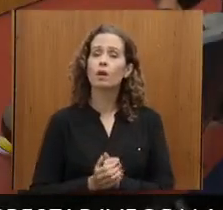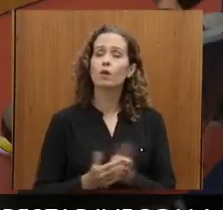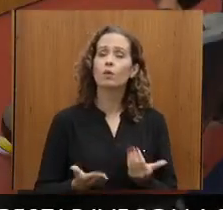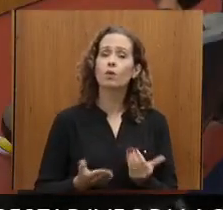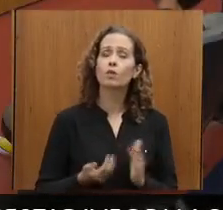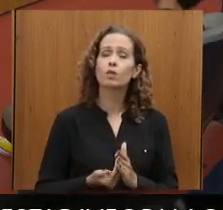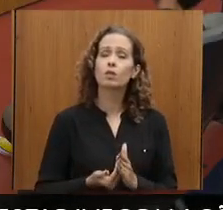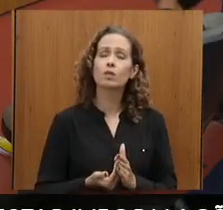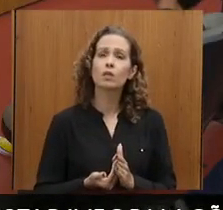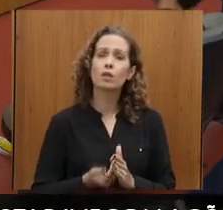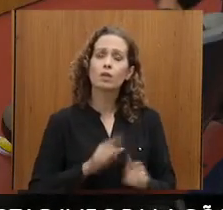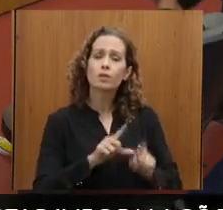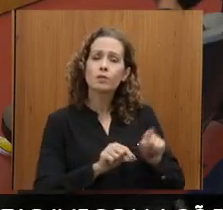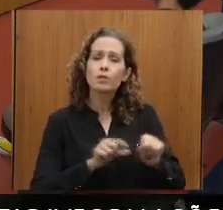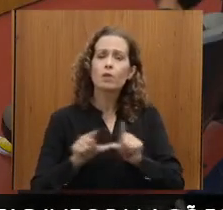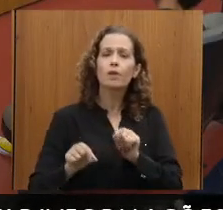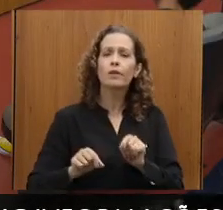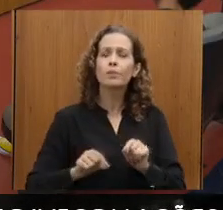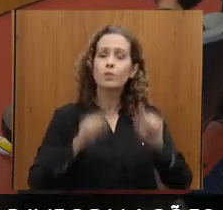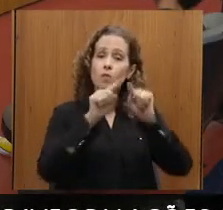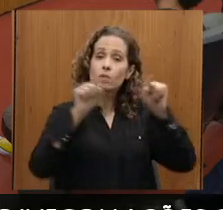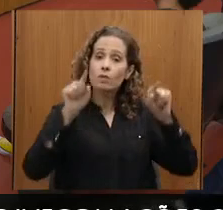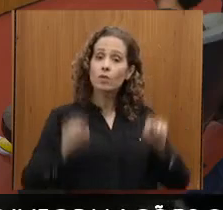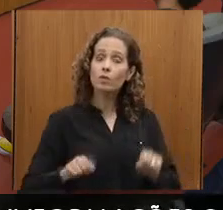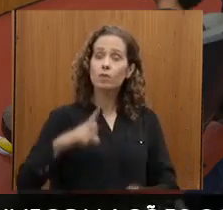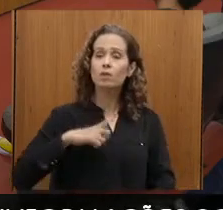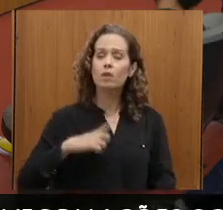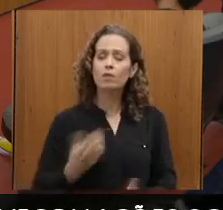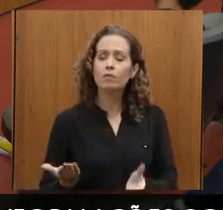dados servidores que tenham ações judiciais.